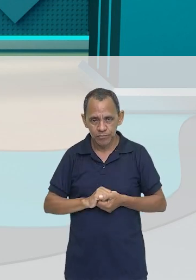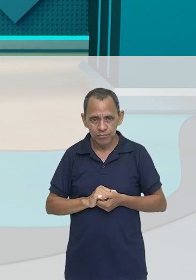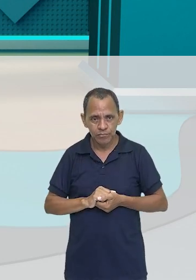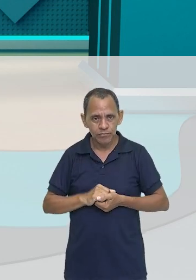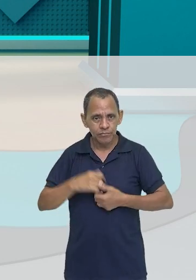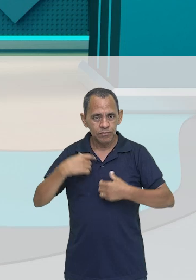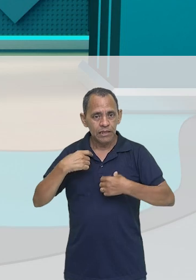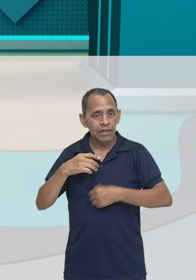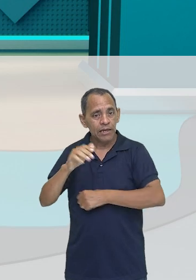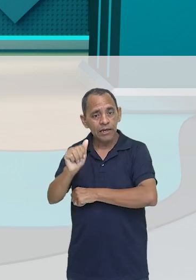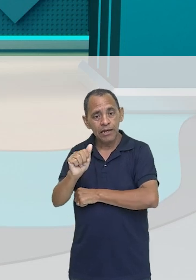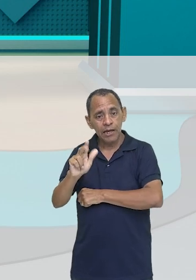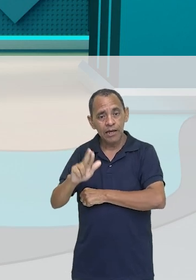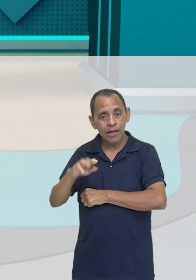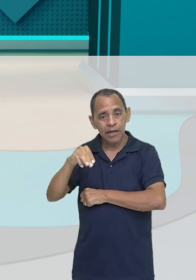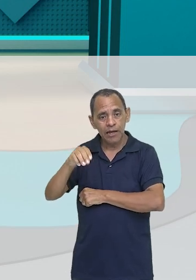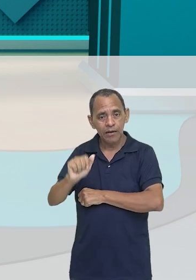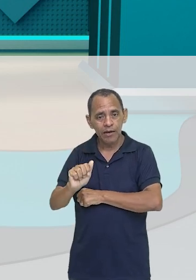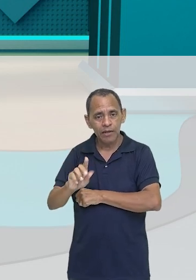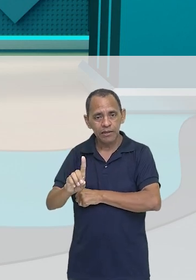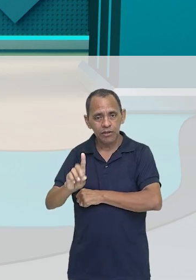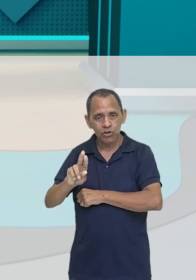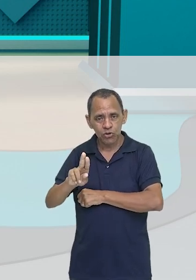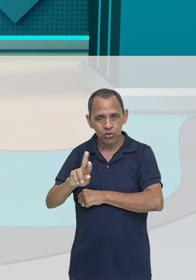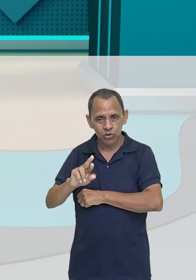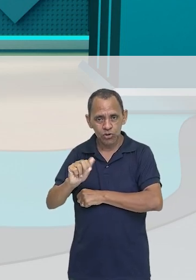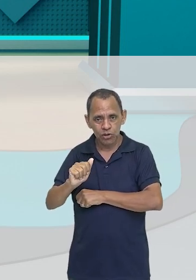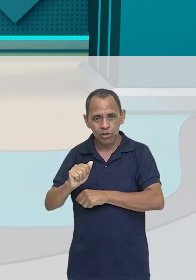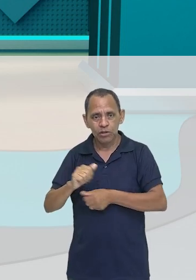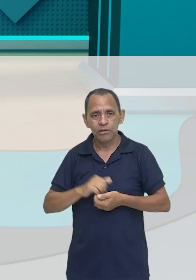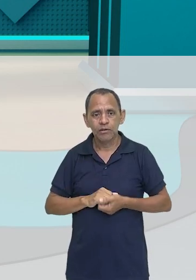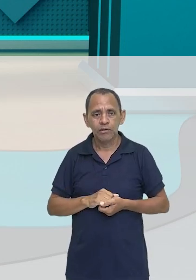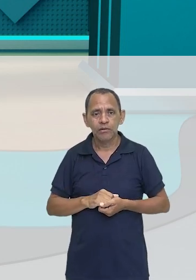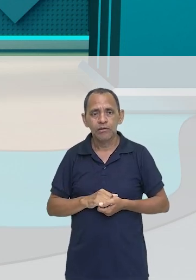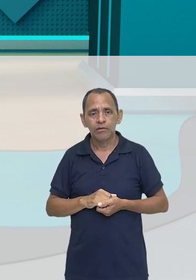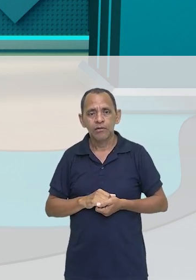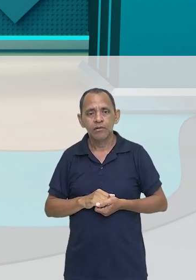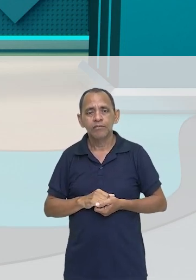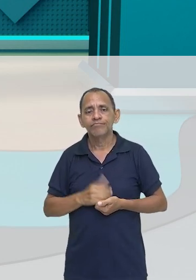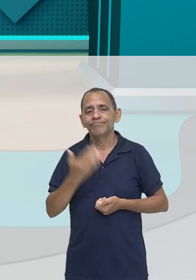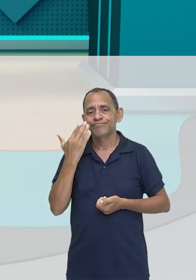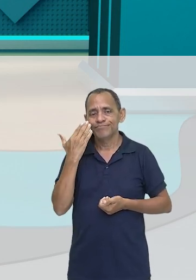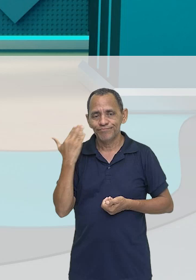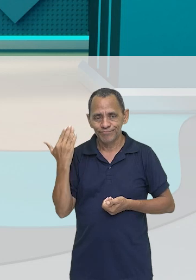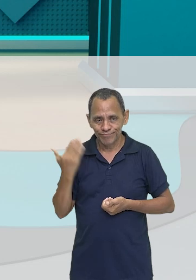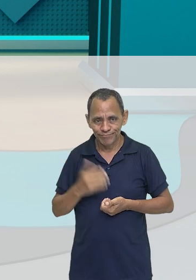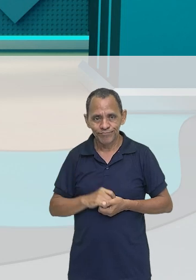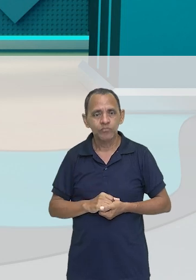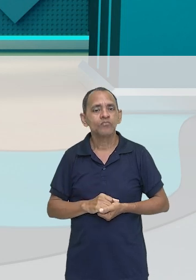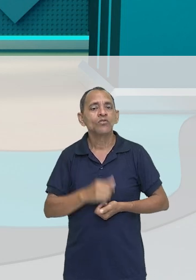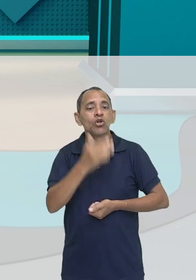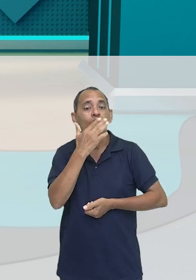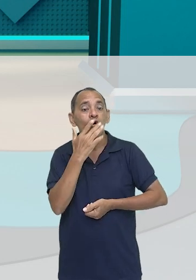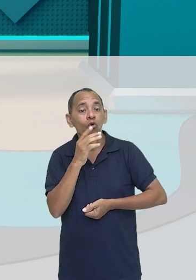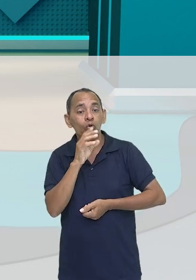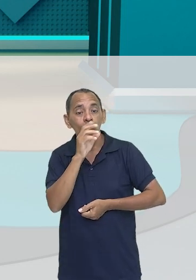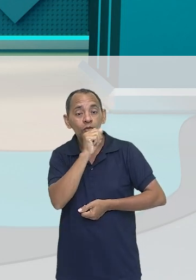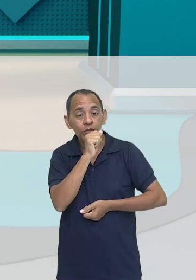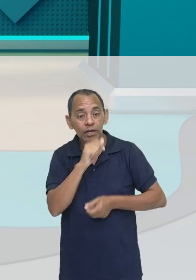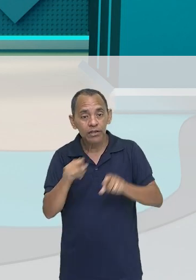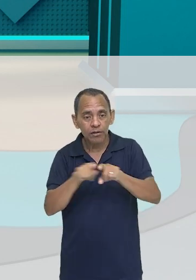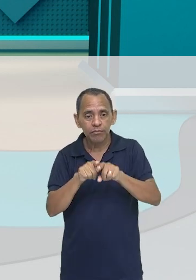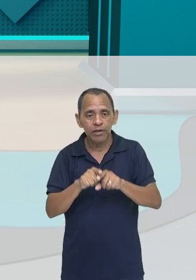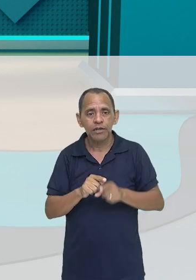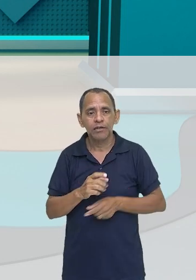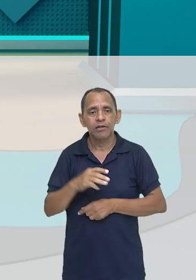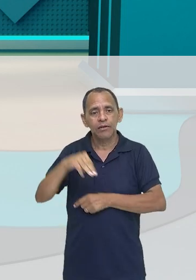a primeira parte da armadura que eu quero falar para vocês aqui, ó, é o men. Observem aqui, que está na